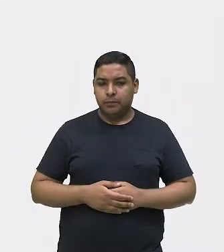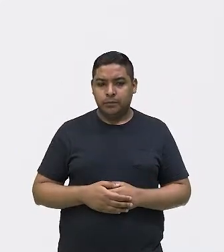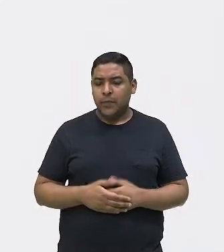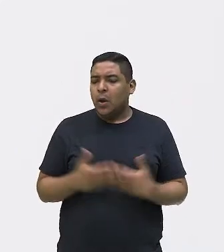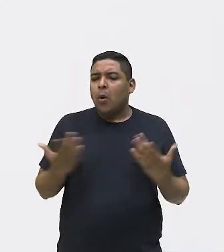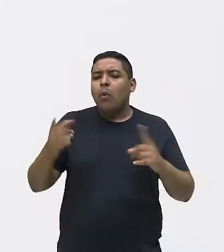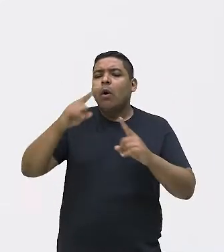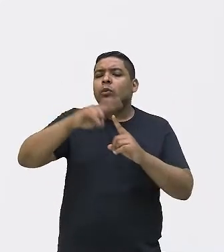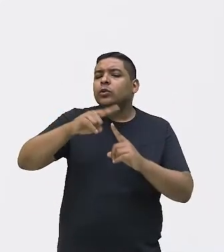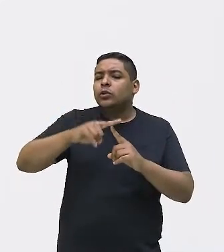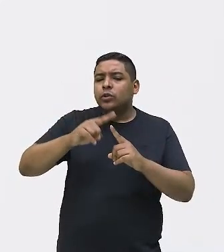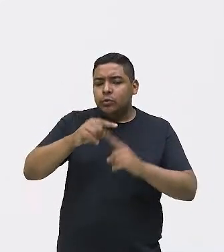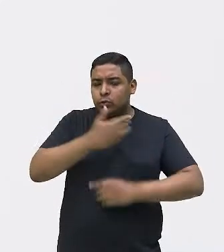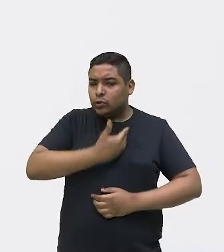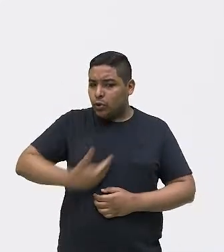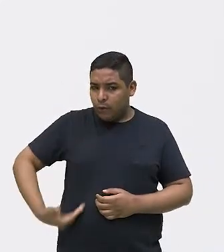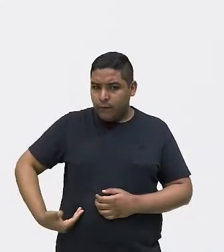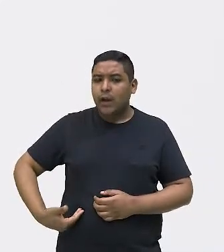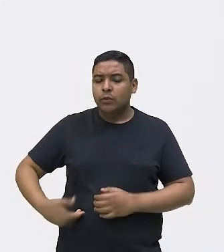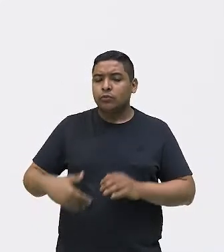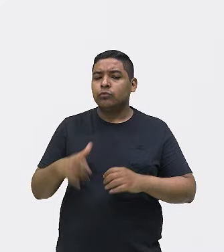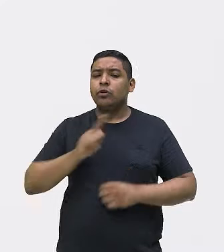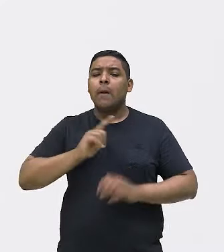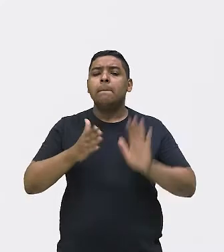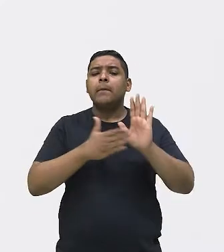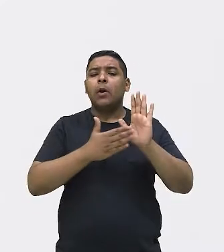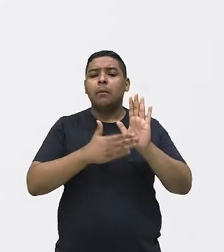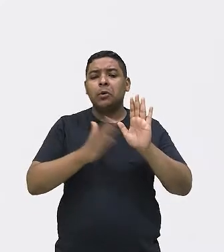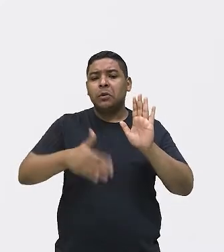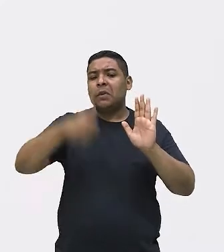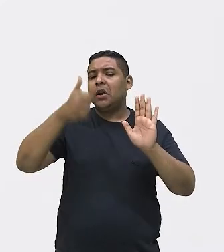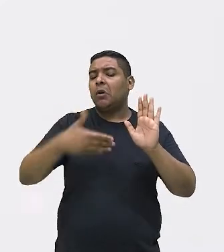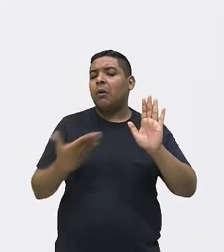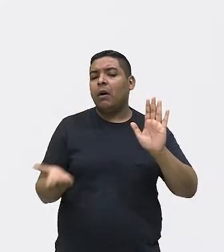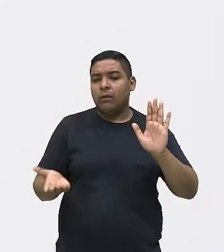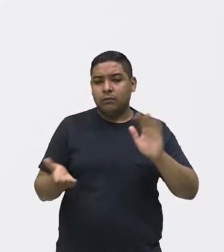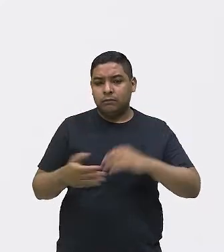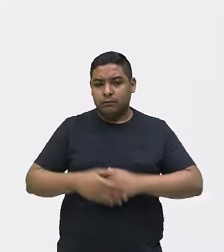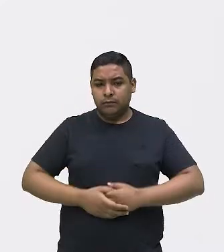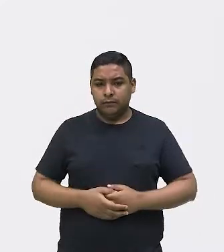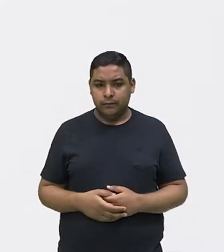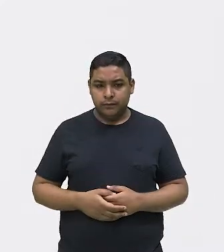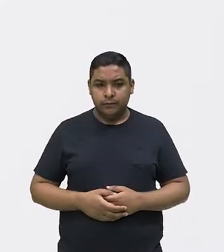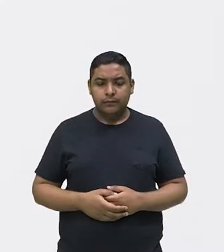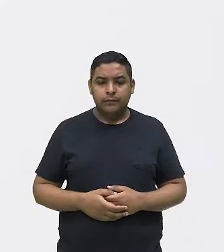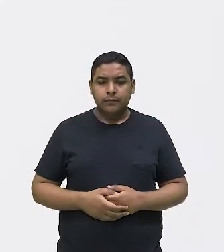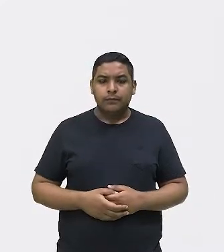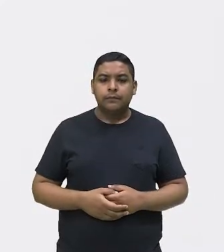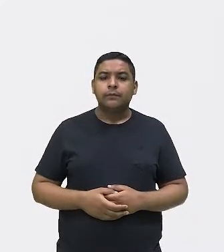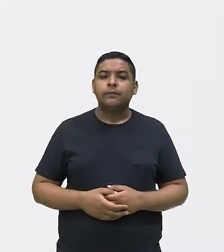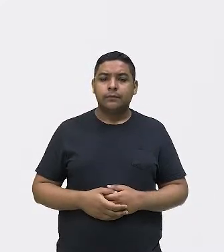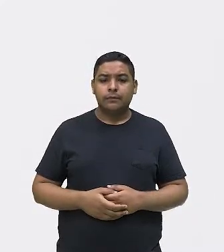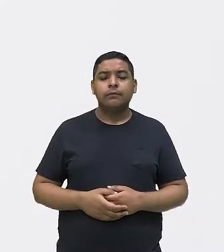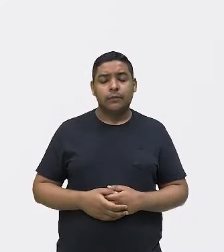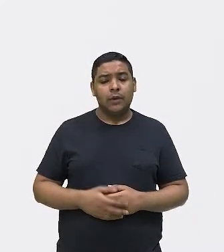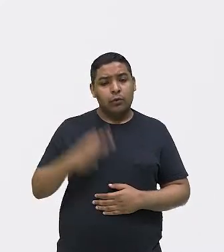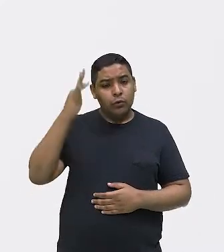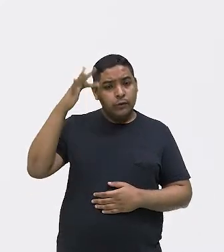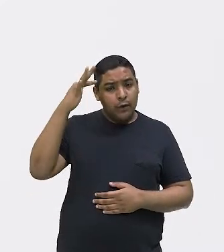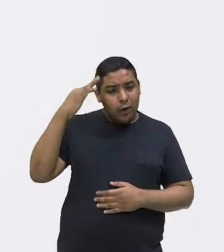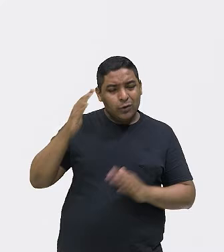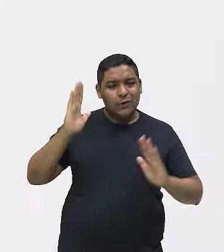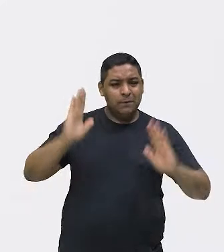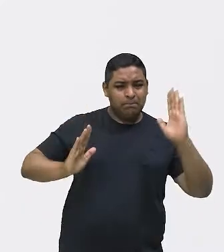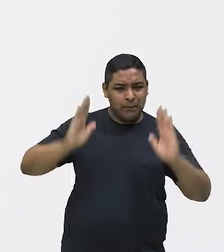era proposto ali? Que fossem as mais adequadas, né? Então, vocês sabem que os filósofos, nesse período,